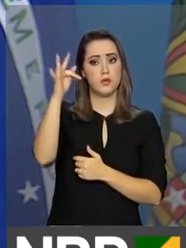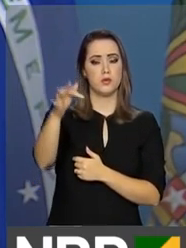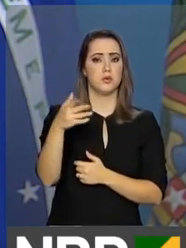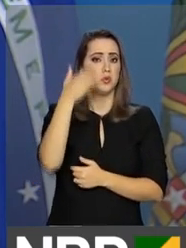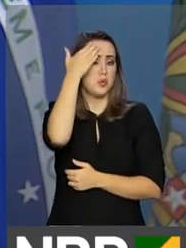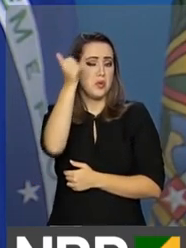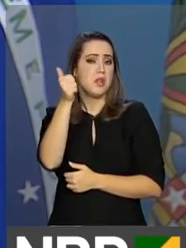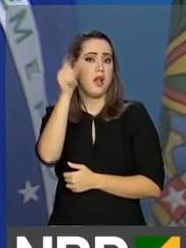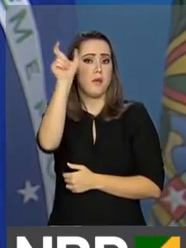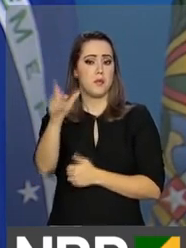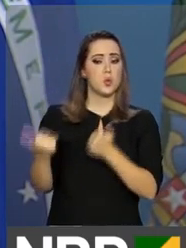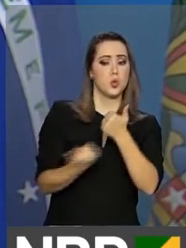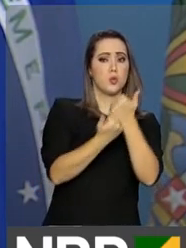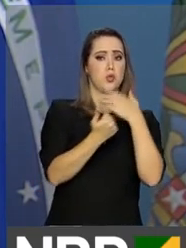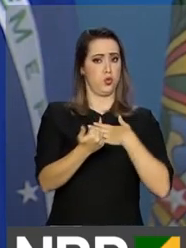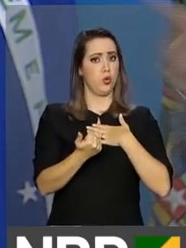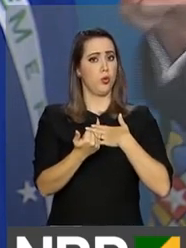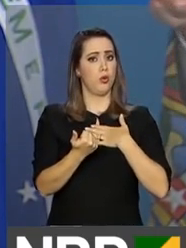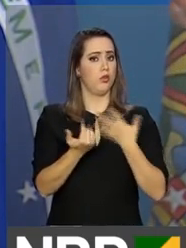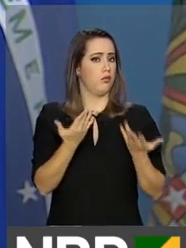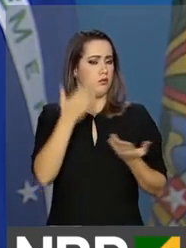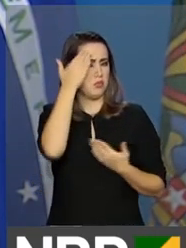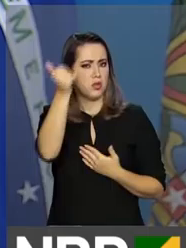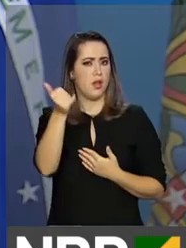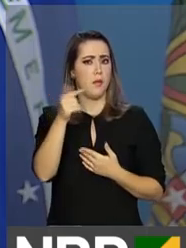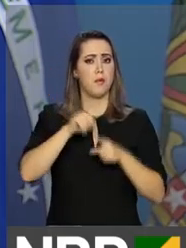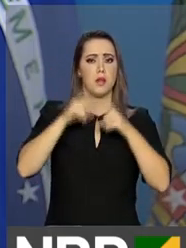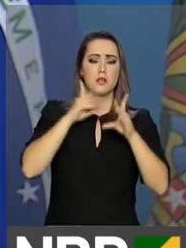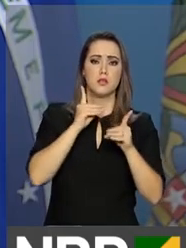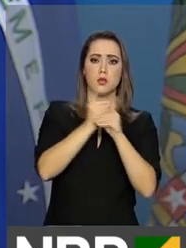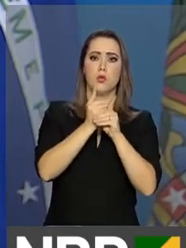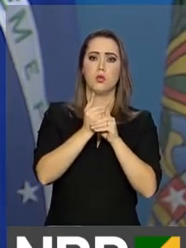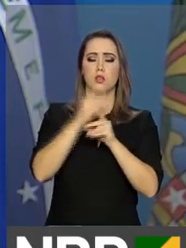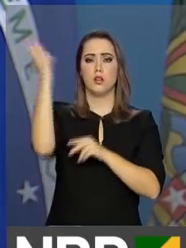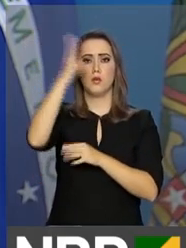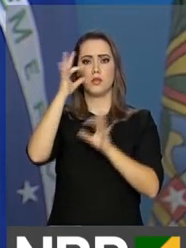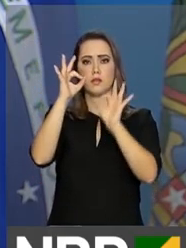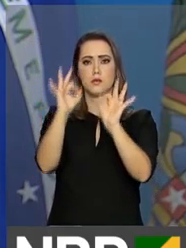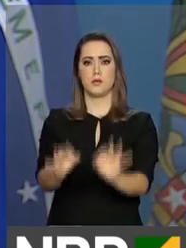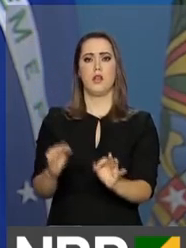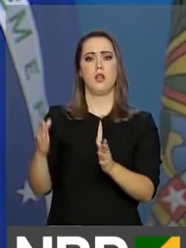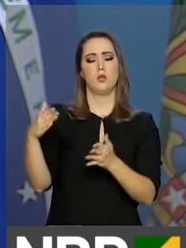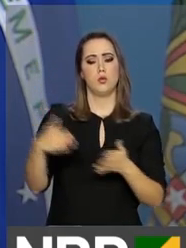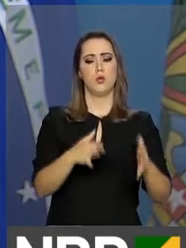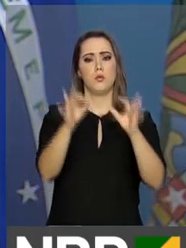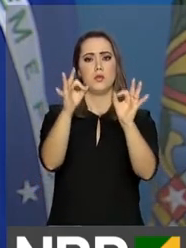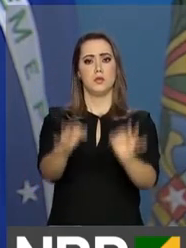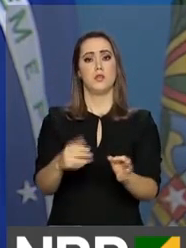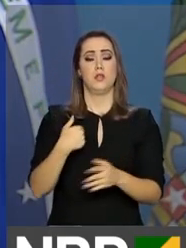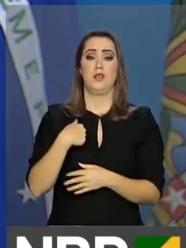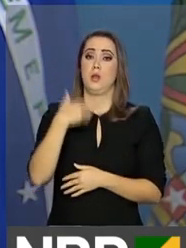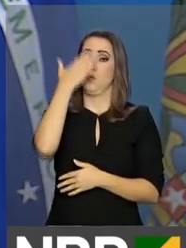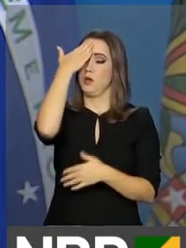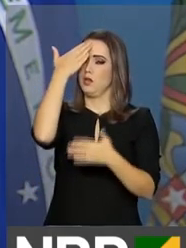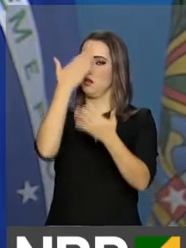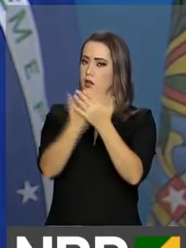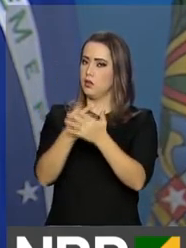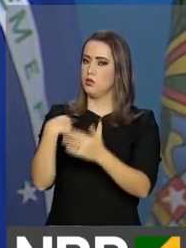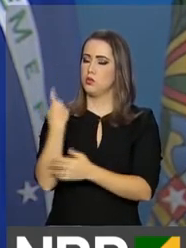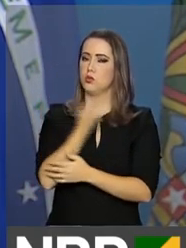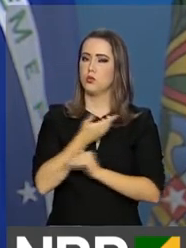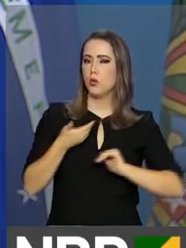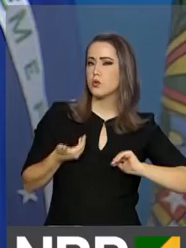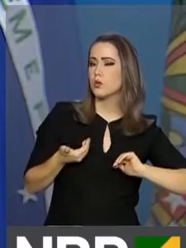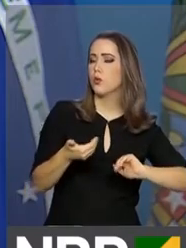é. Portanto, quem vier depois encontrará o Brasil arrumado, o Brasil dos trilhos. E eu confio muito no nosso